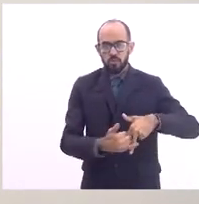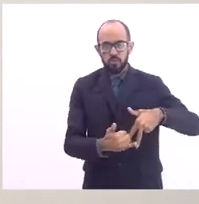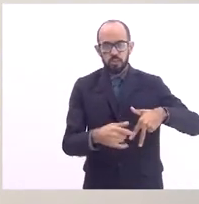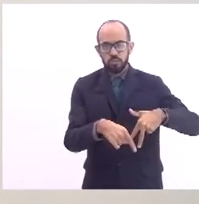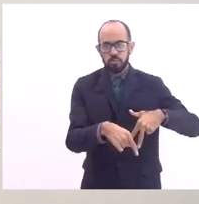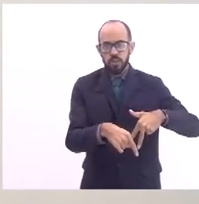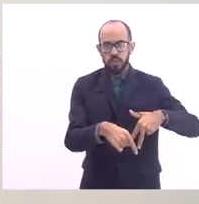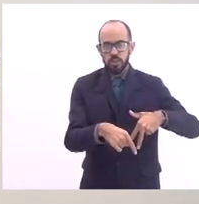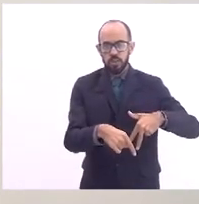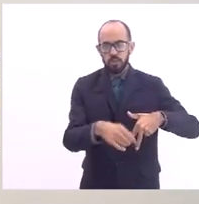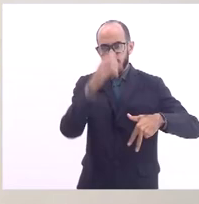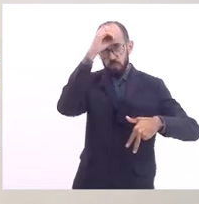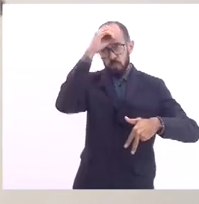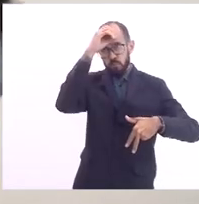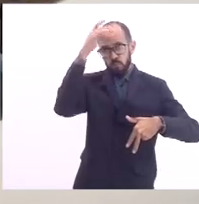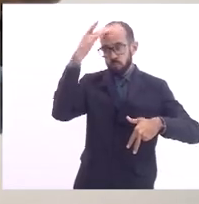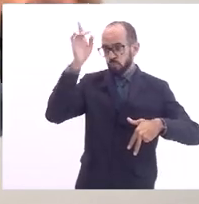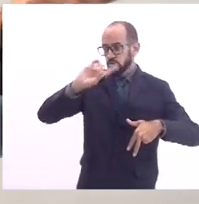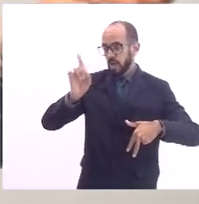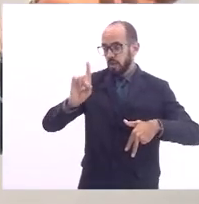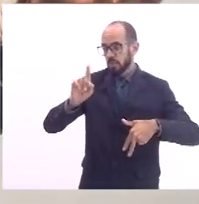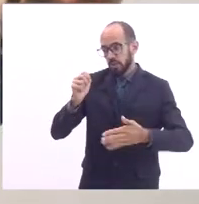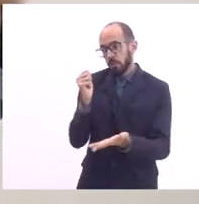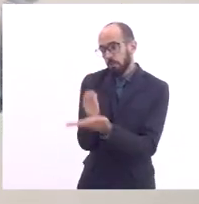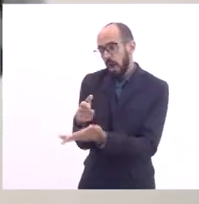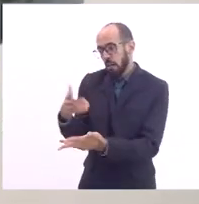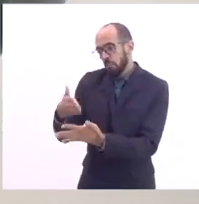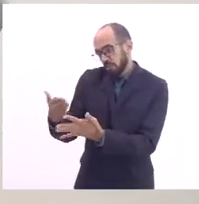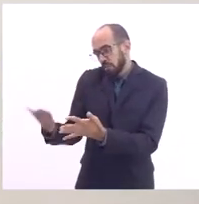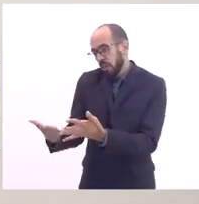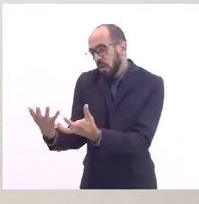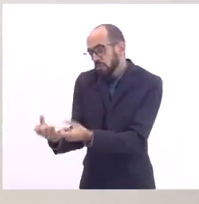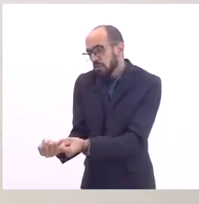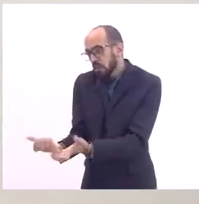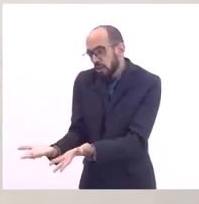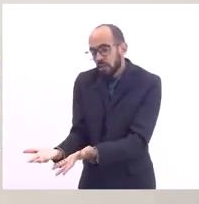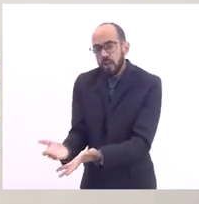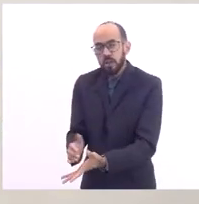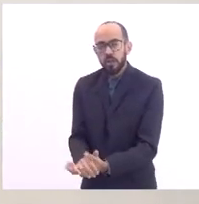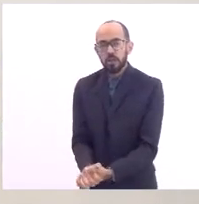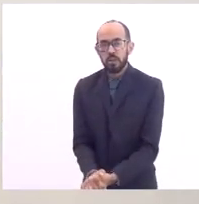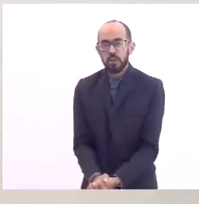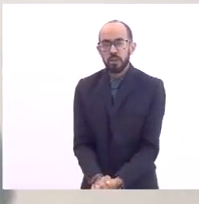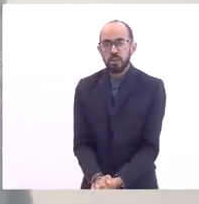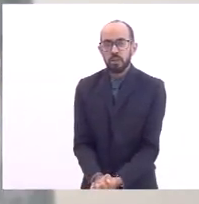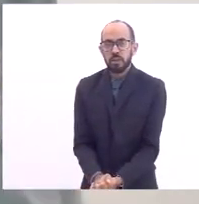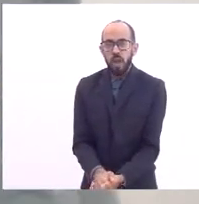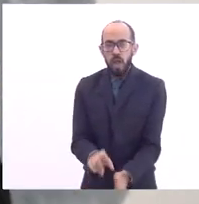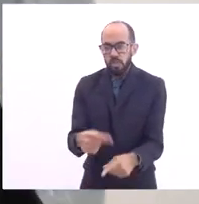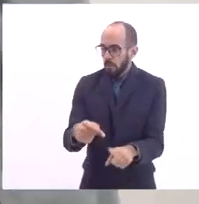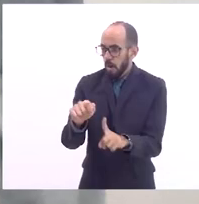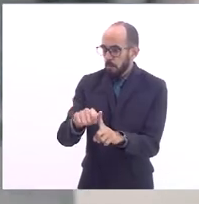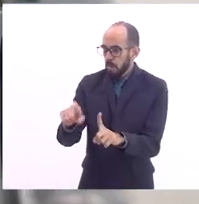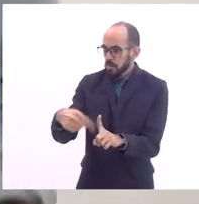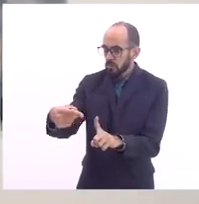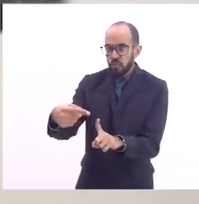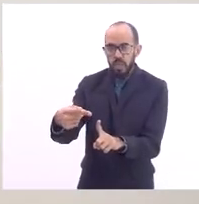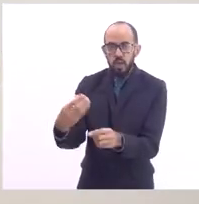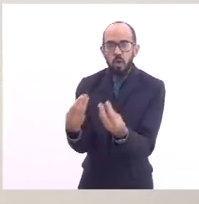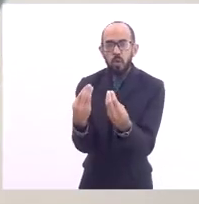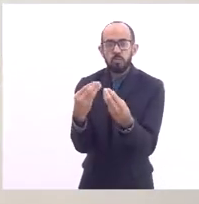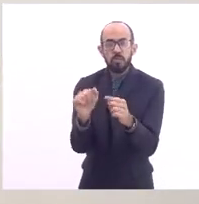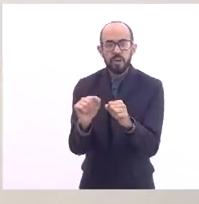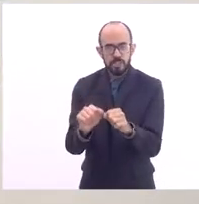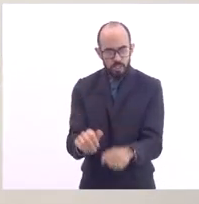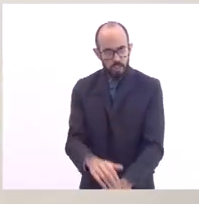está fragilizada, vai lá, não, vou pagar então 24 vezes. Pague 24 vezes. E se no outro mês chega uma conta de mais de R$ 1.000,